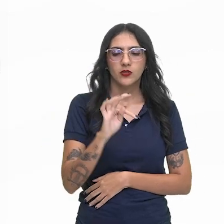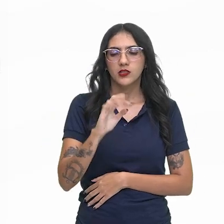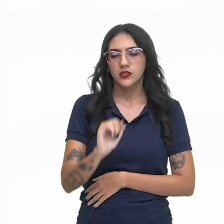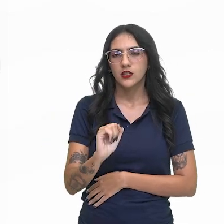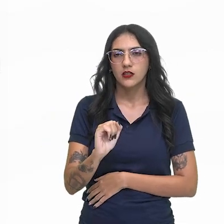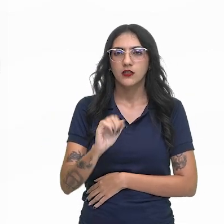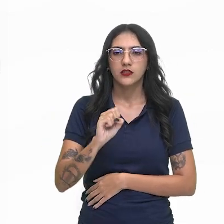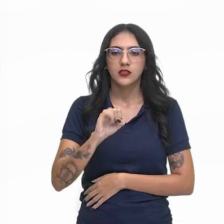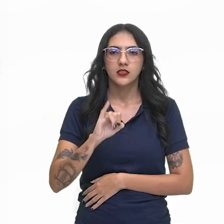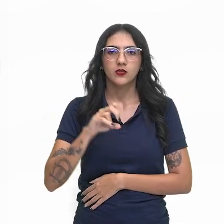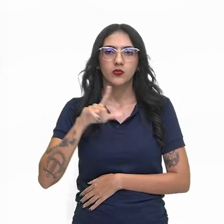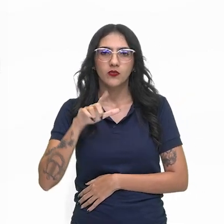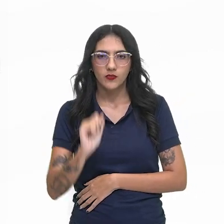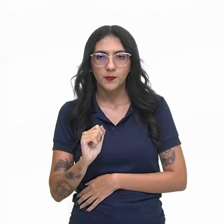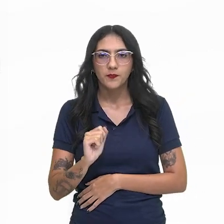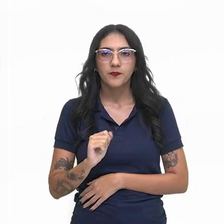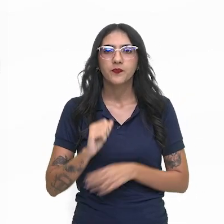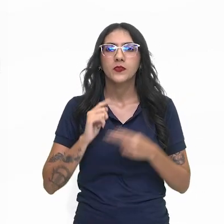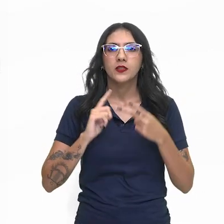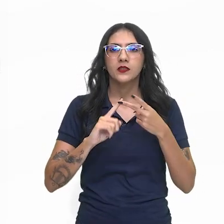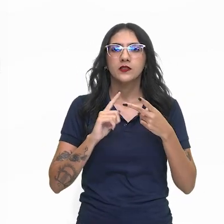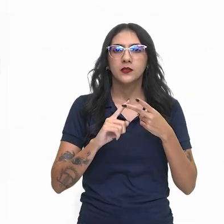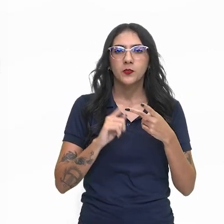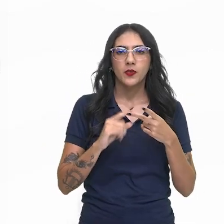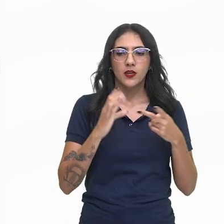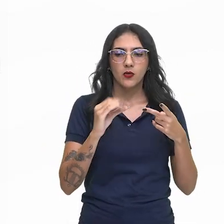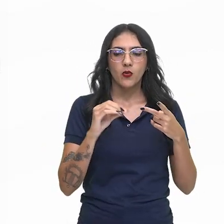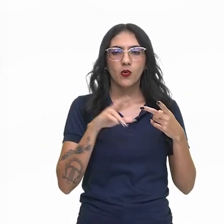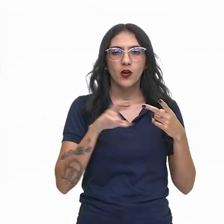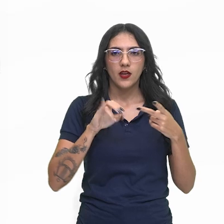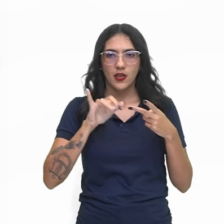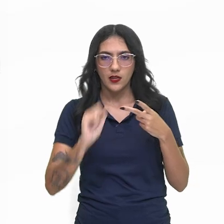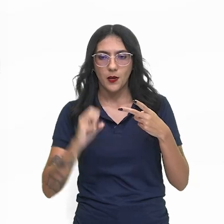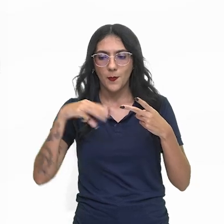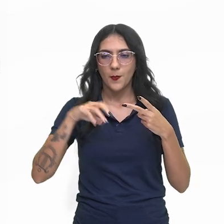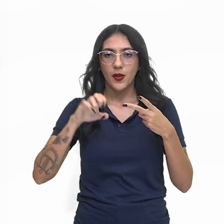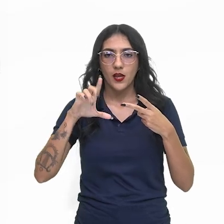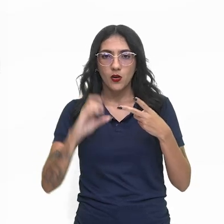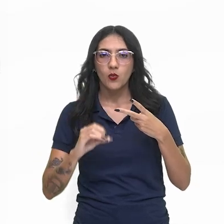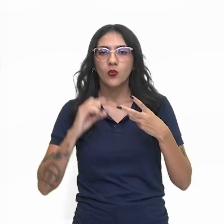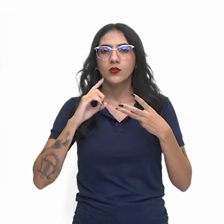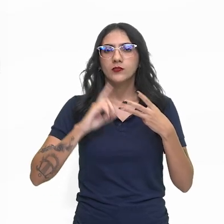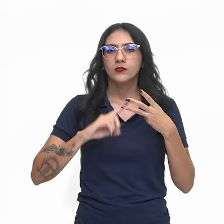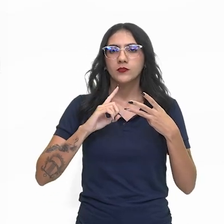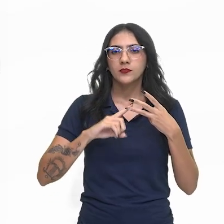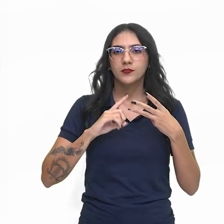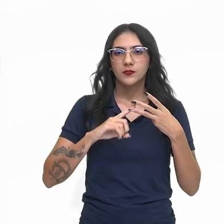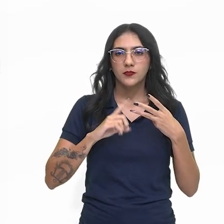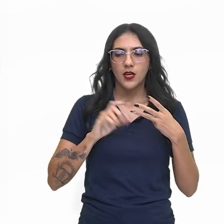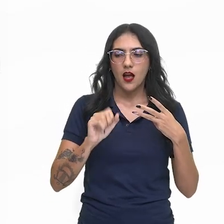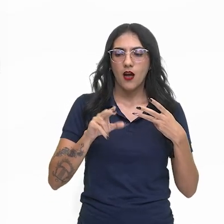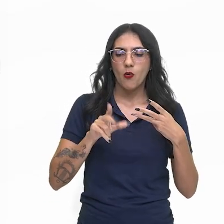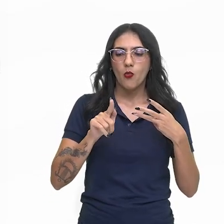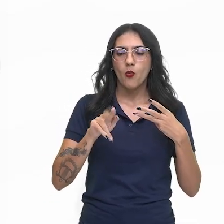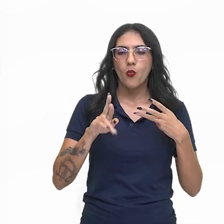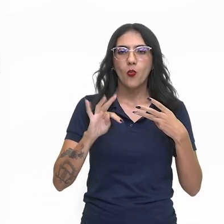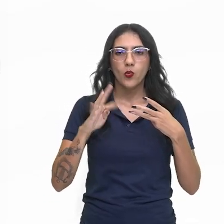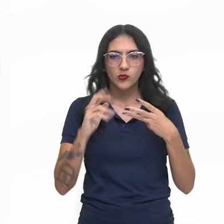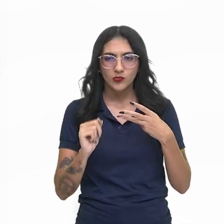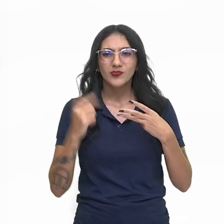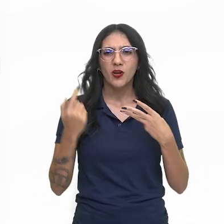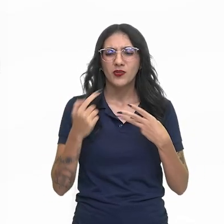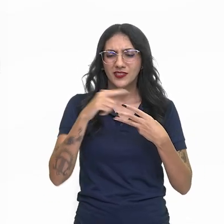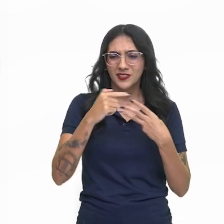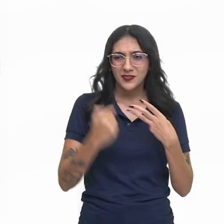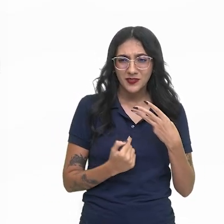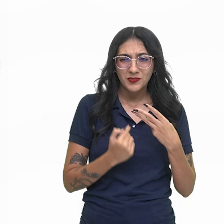pelo brigadeiro Correia de Mello e pelo vice-almirante Augusto Rademacher, dando início a um período de